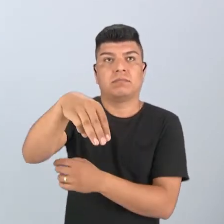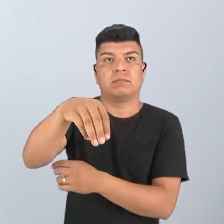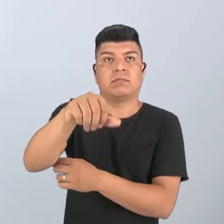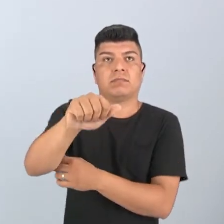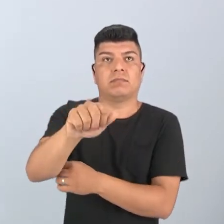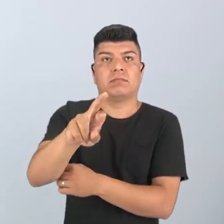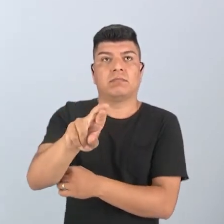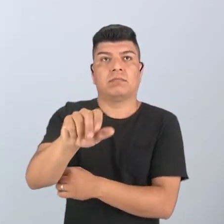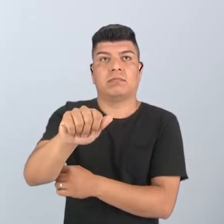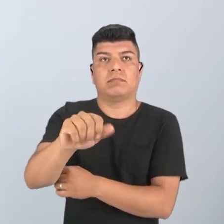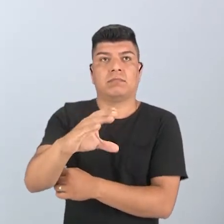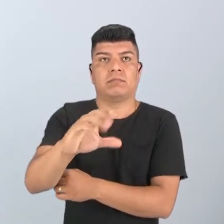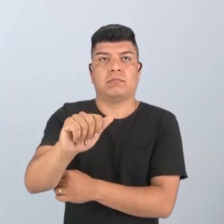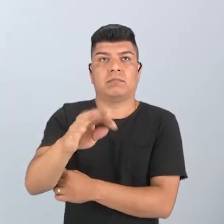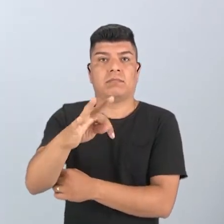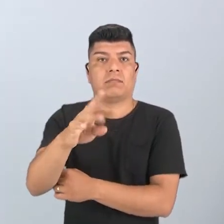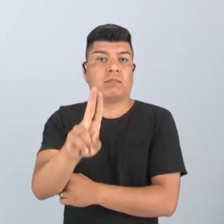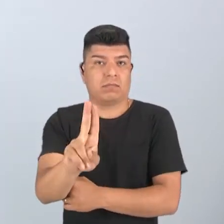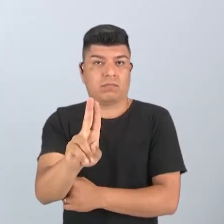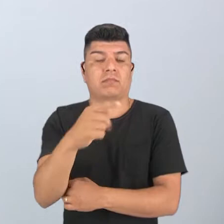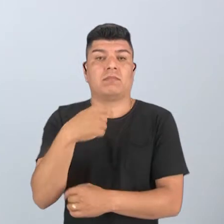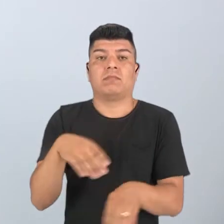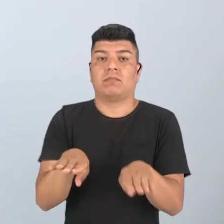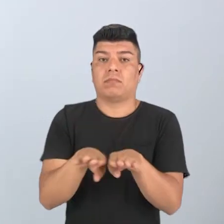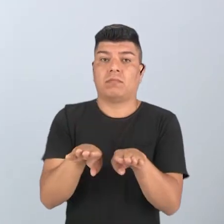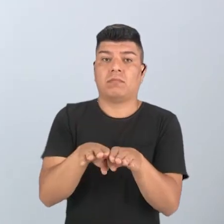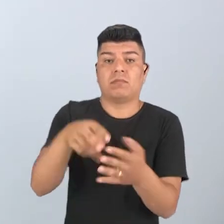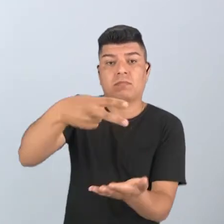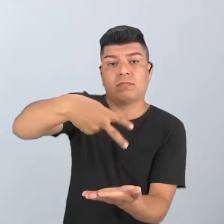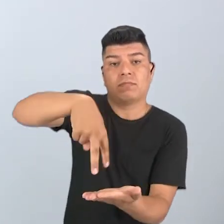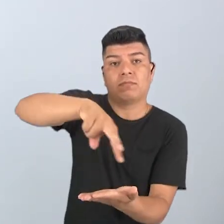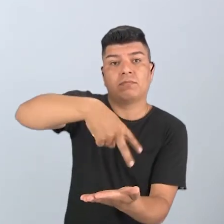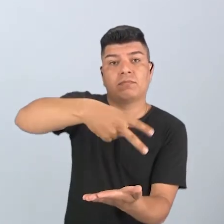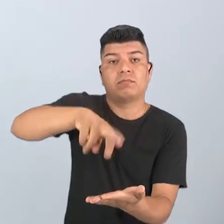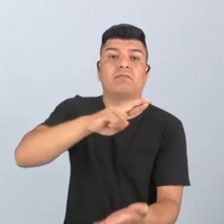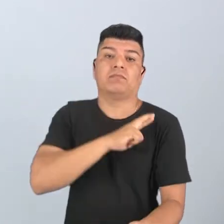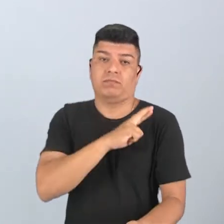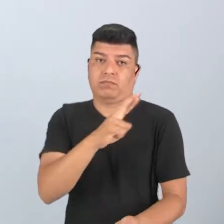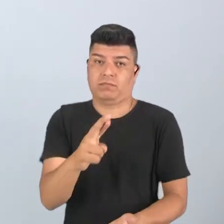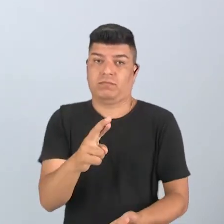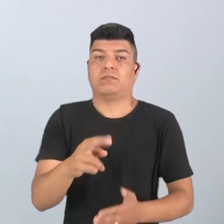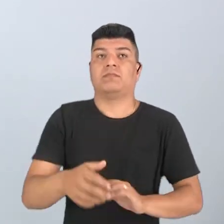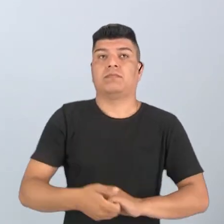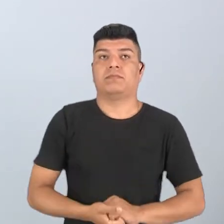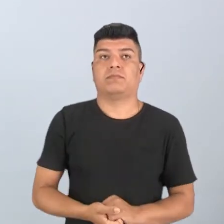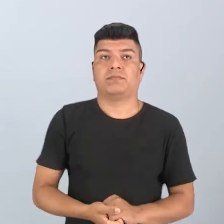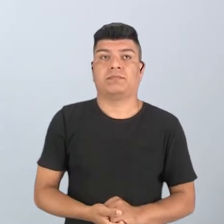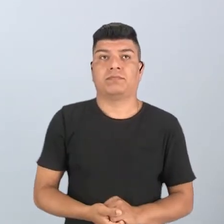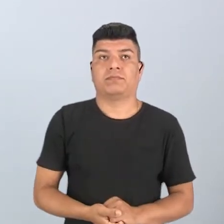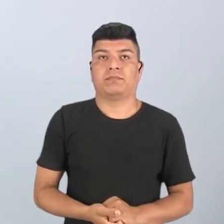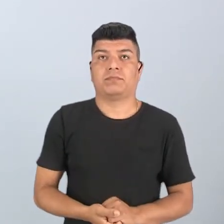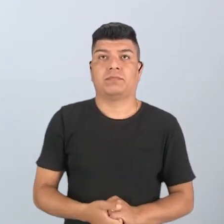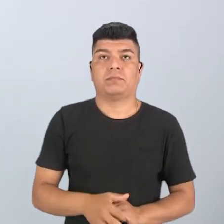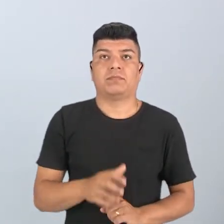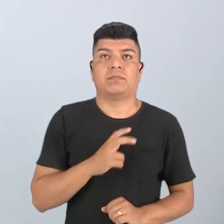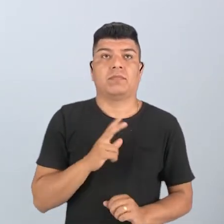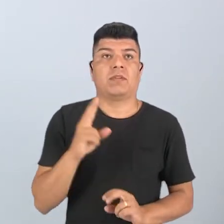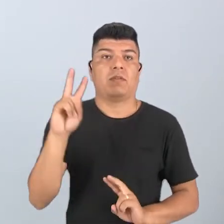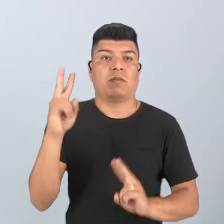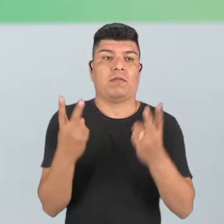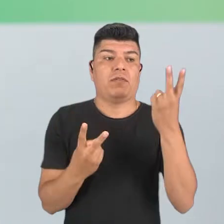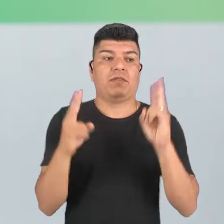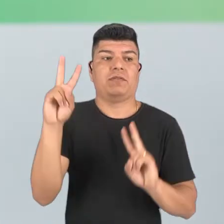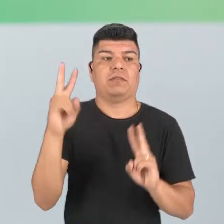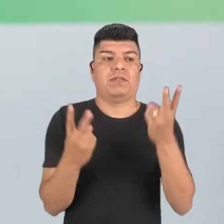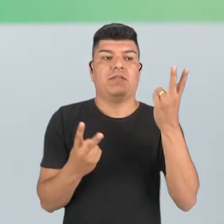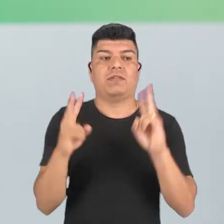se caracteriza por ser também uma dança tipicamente religiosa, tá? Vamos para o